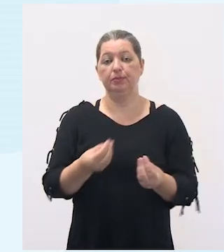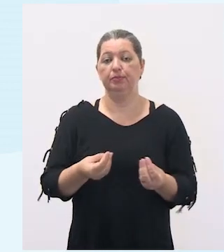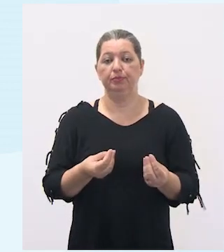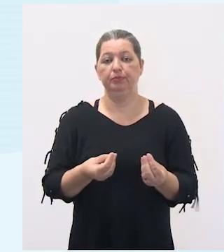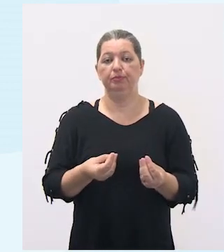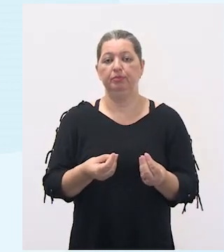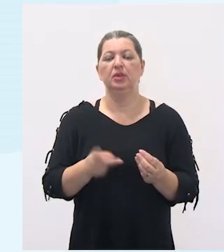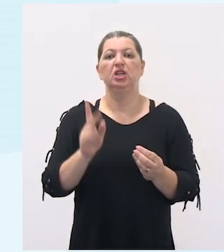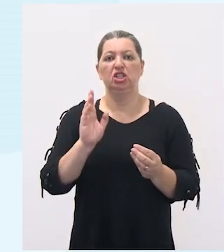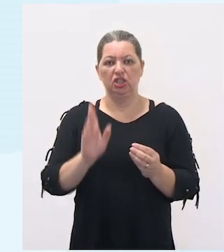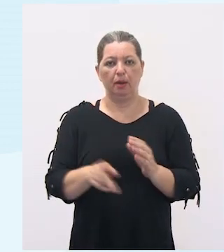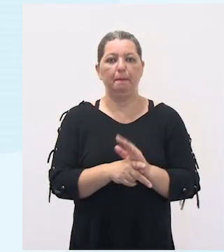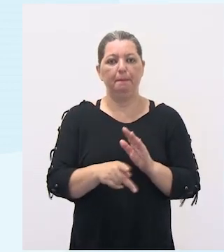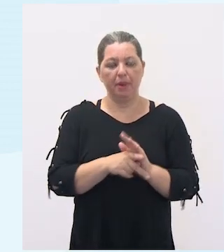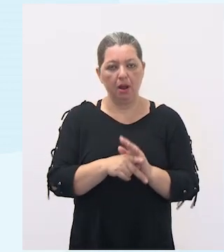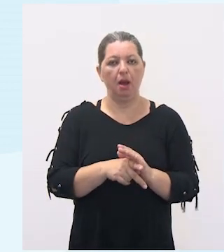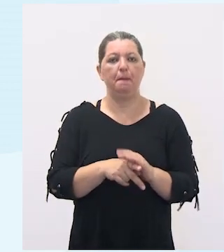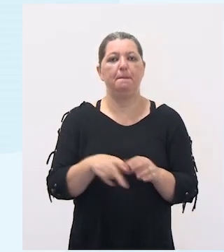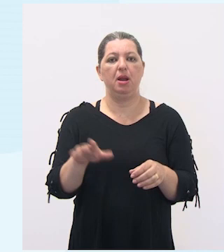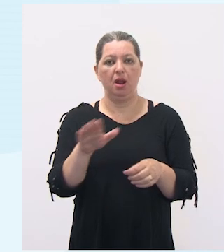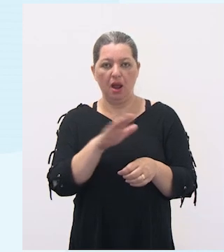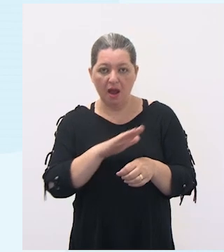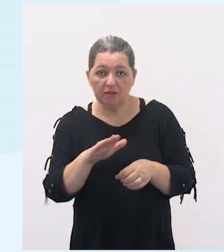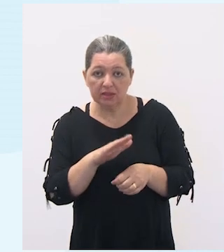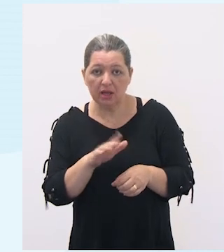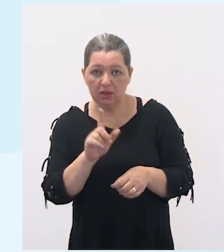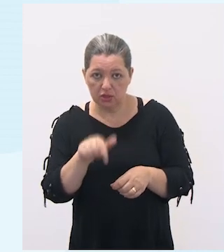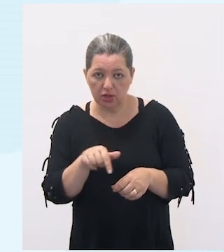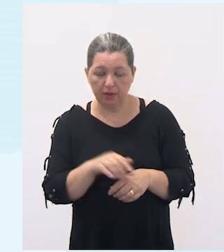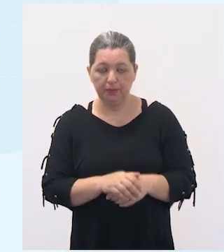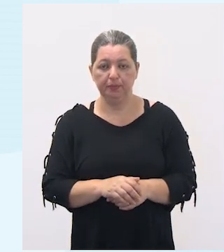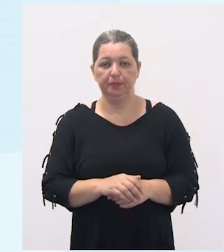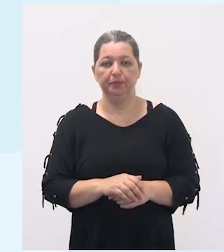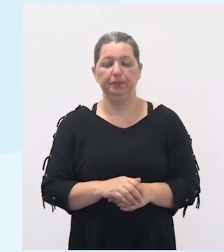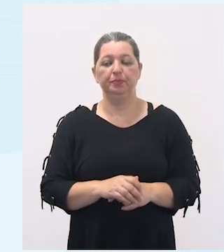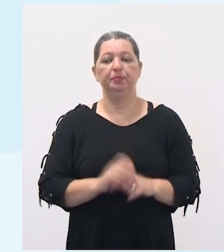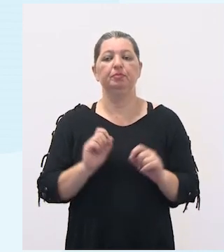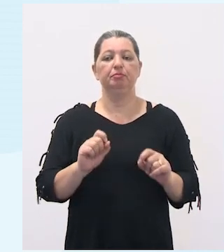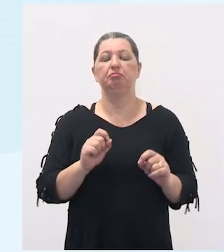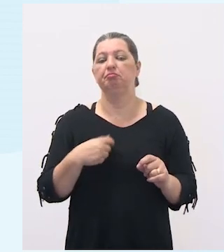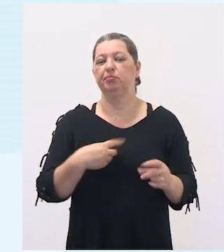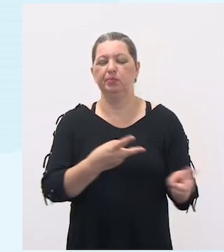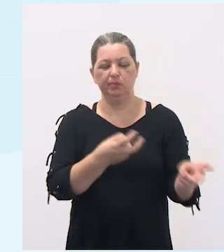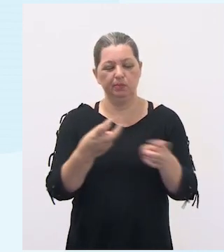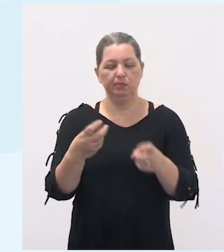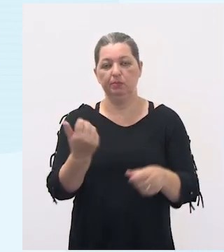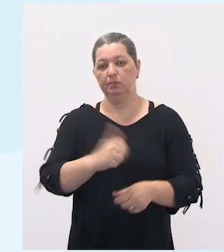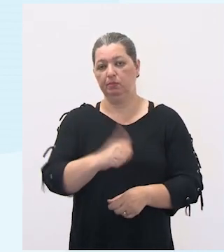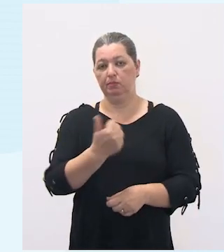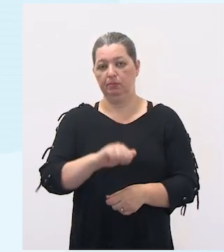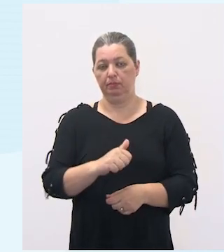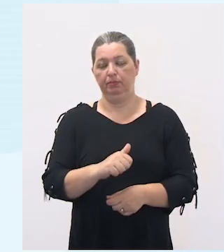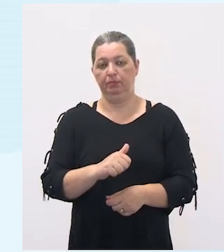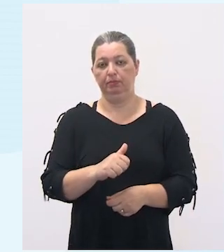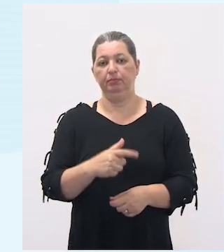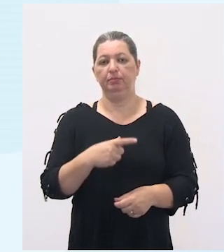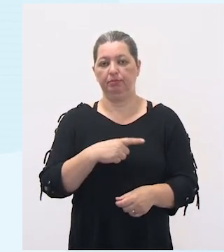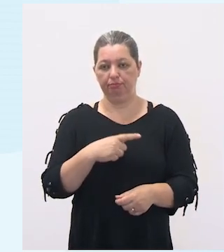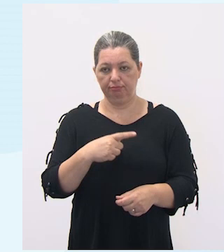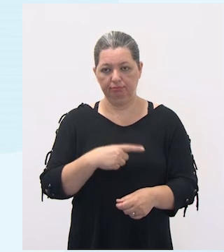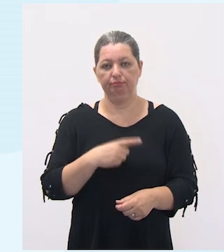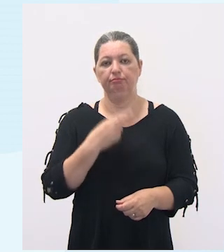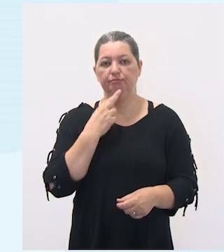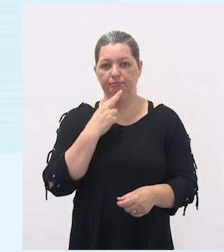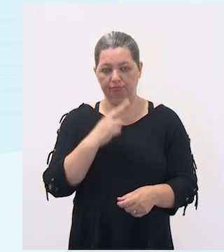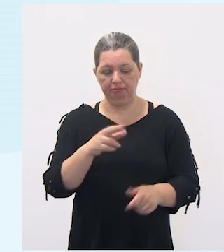de nível avançado, né? E para isso, quando eu olho para essas avaliações, eu tenho um resultado